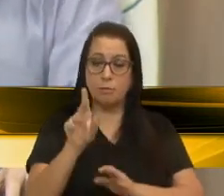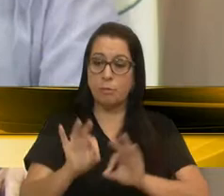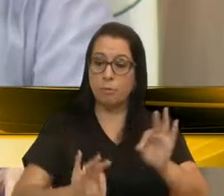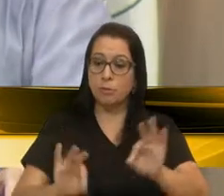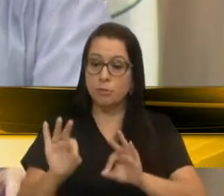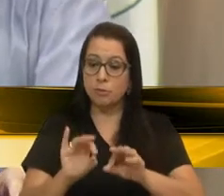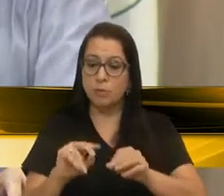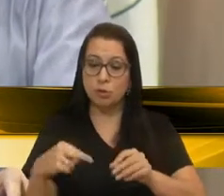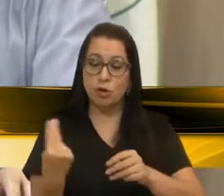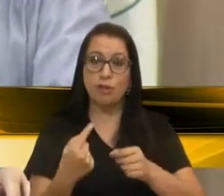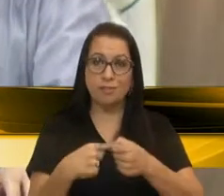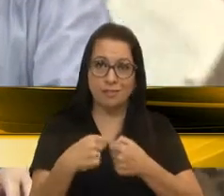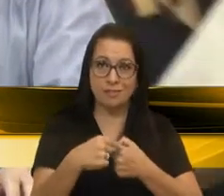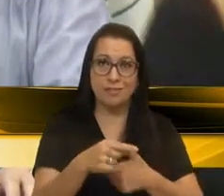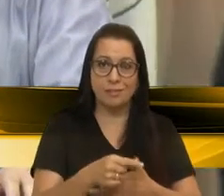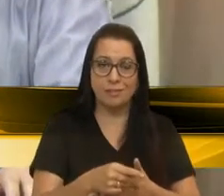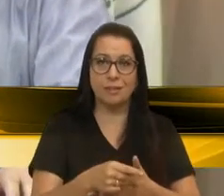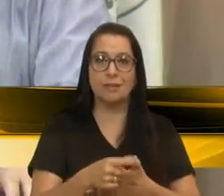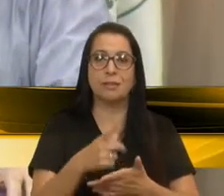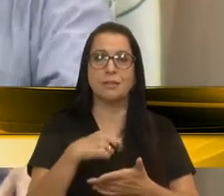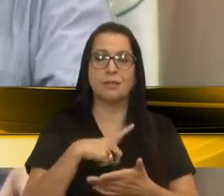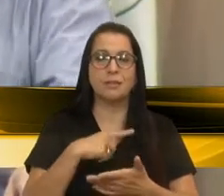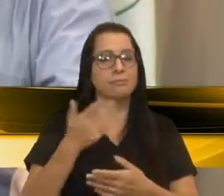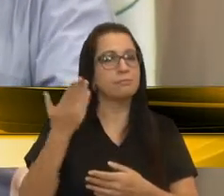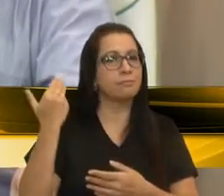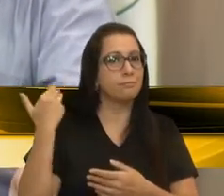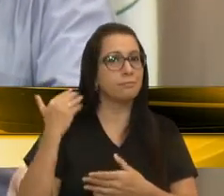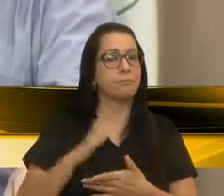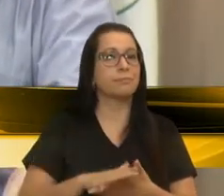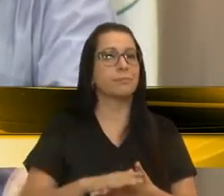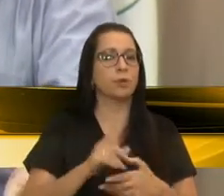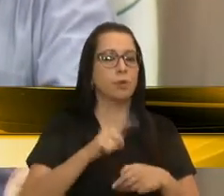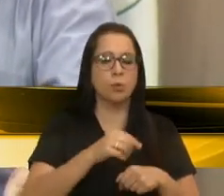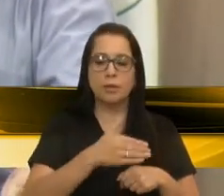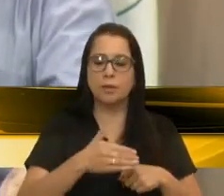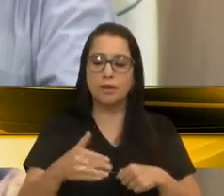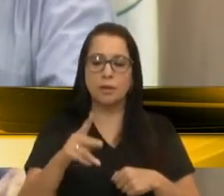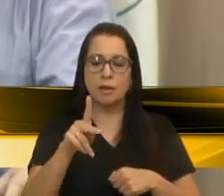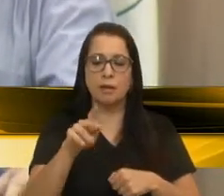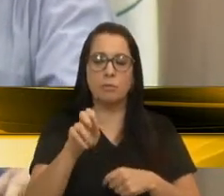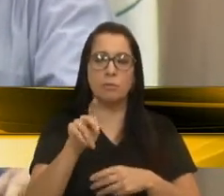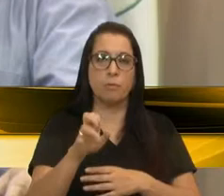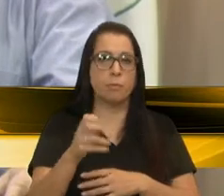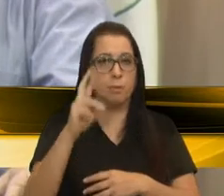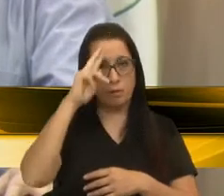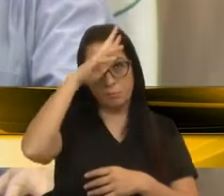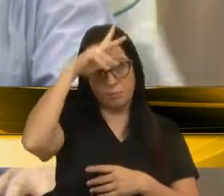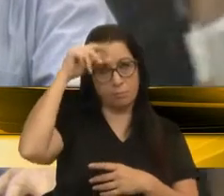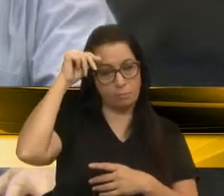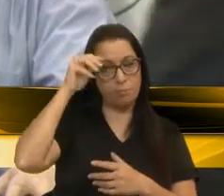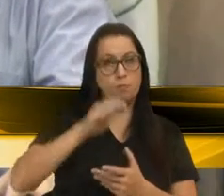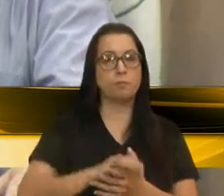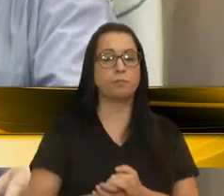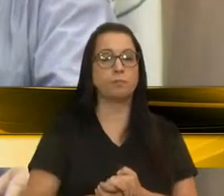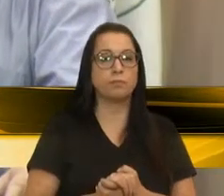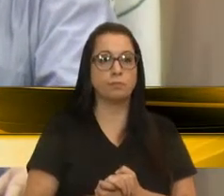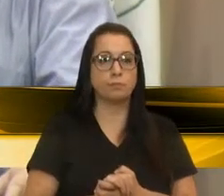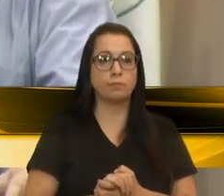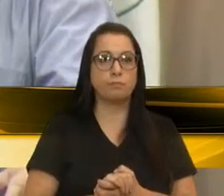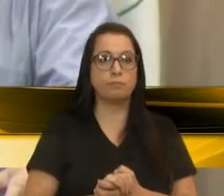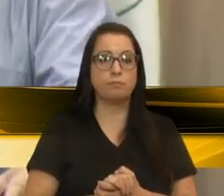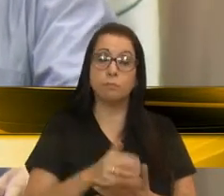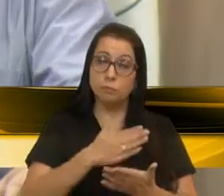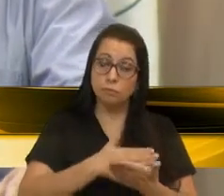da nossa cidade se deu lá no período em que o Pepe era o nosso prefeito e